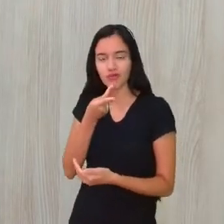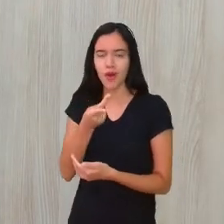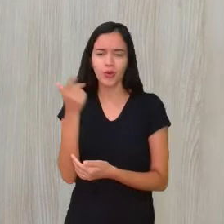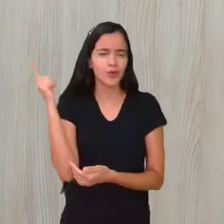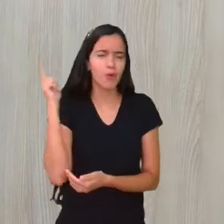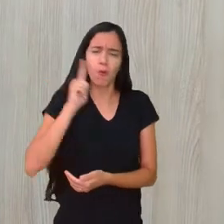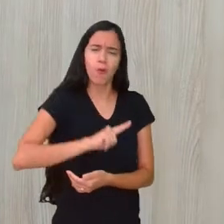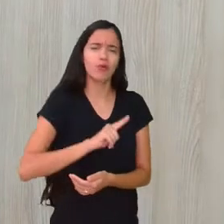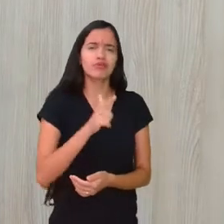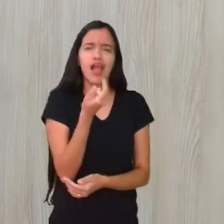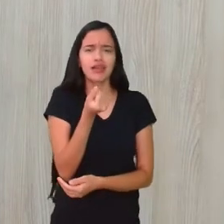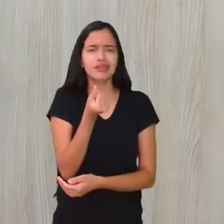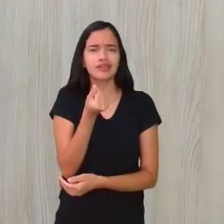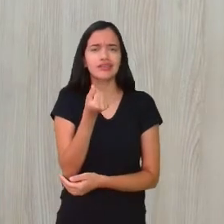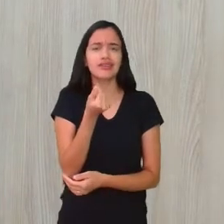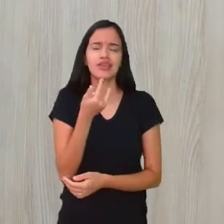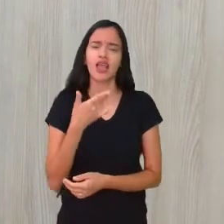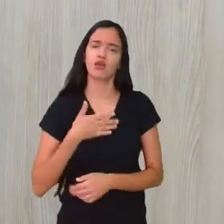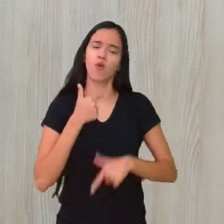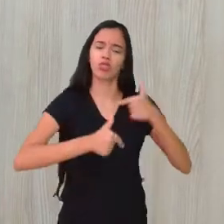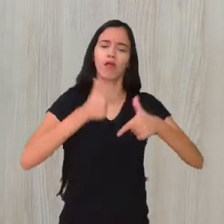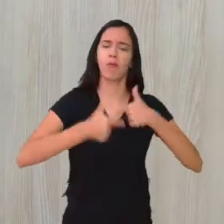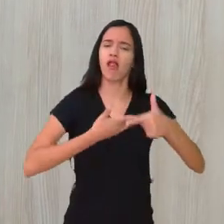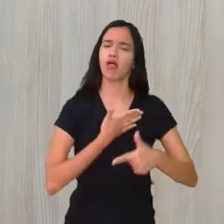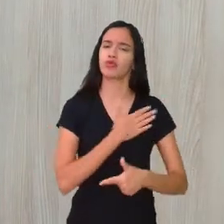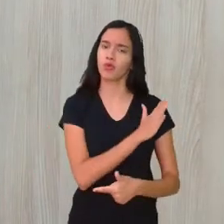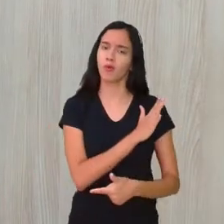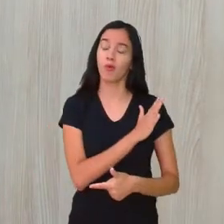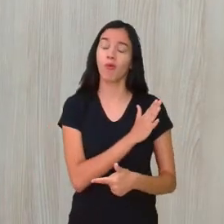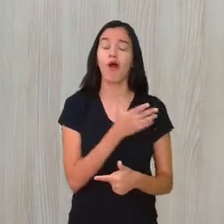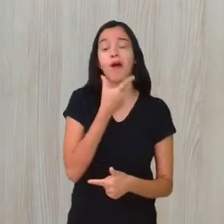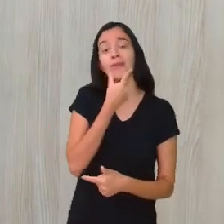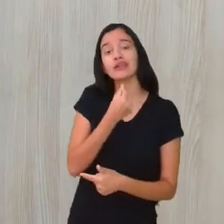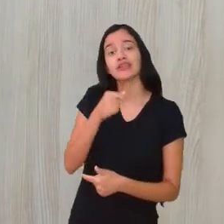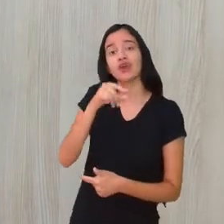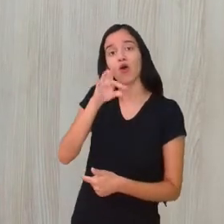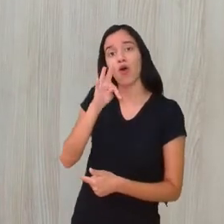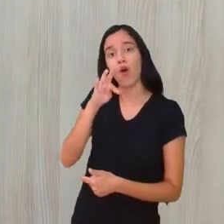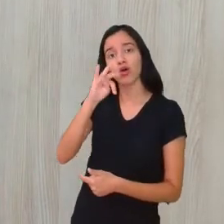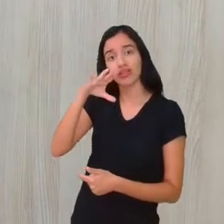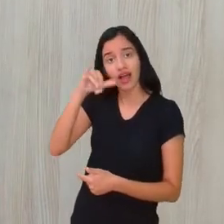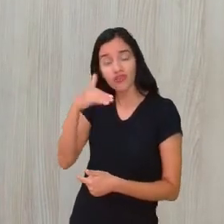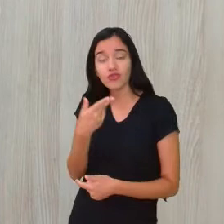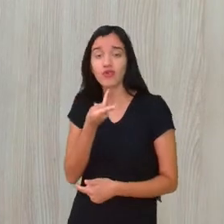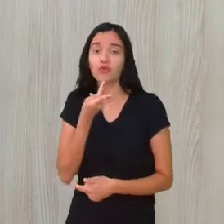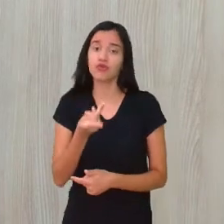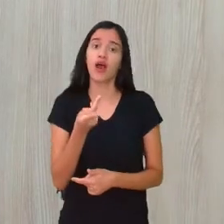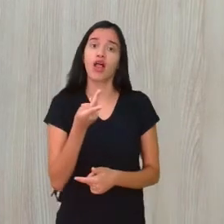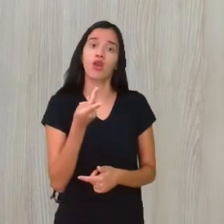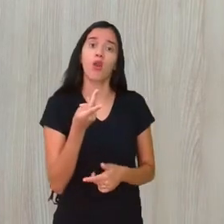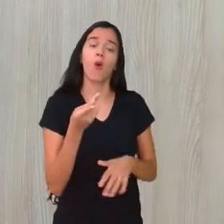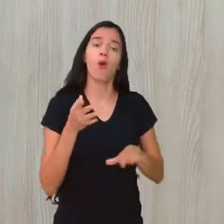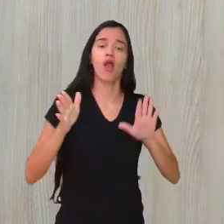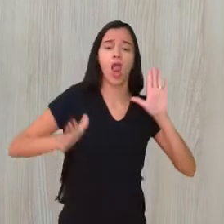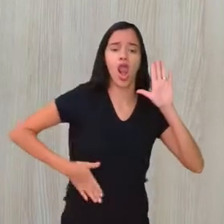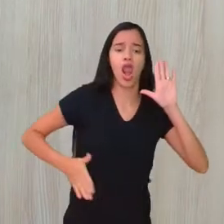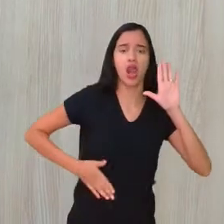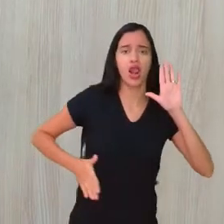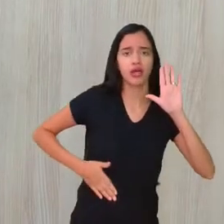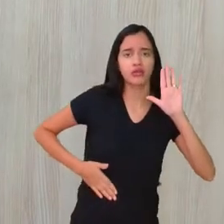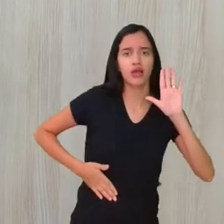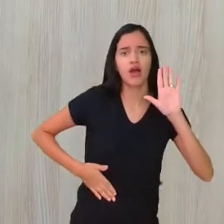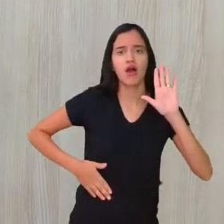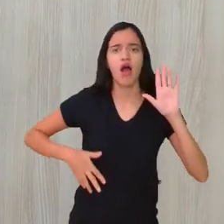consegue dinheiro é porque não gosta de trabalhar. Aí seu Otávio disse que seu Antônio era ladrão e capitalista. Aí eles